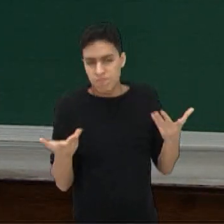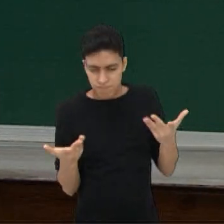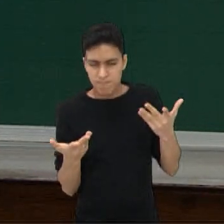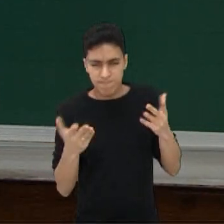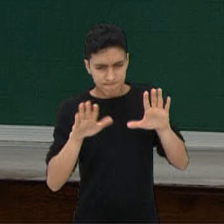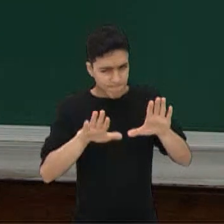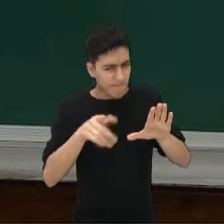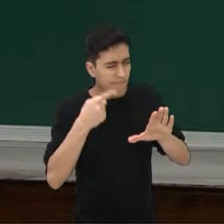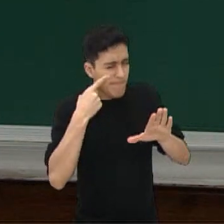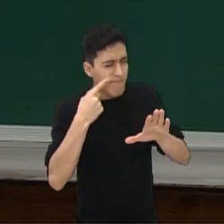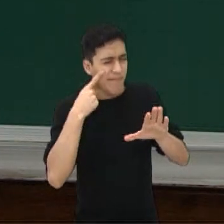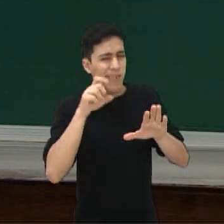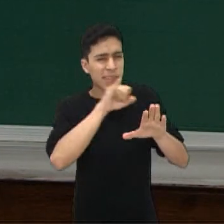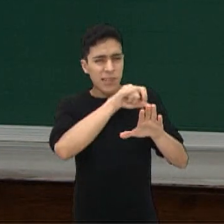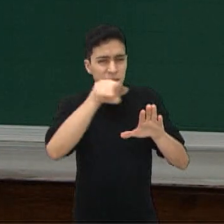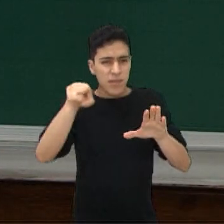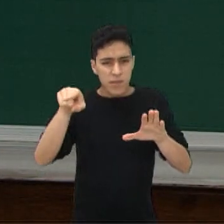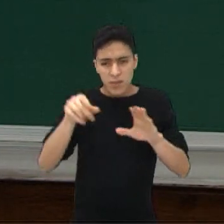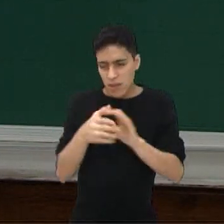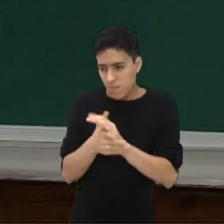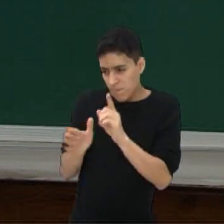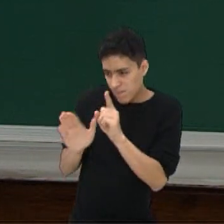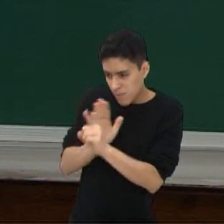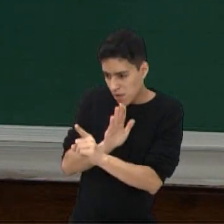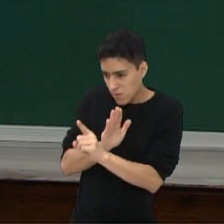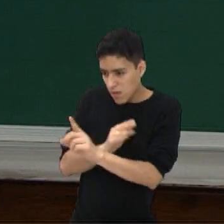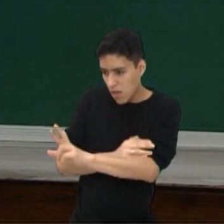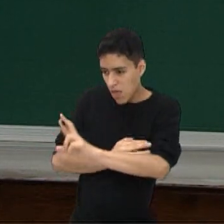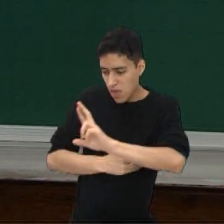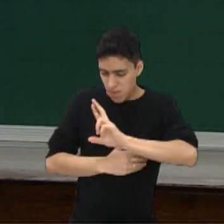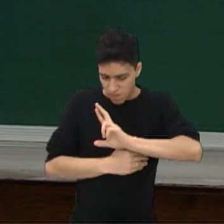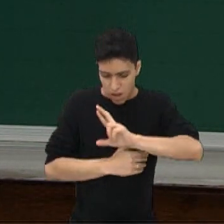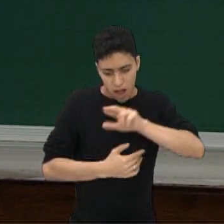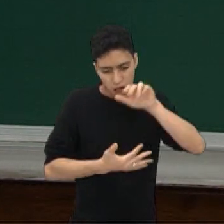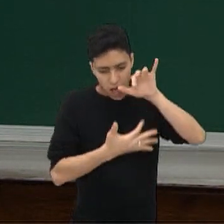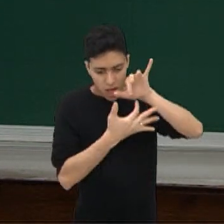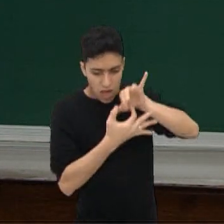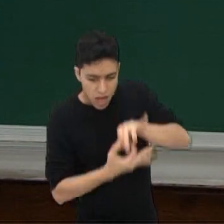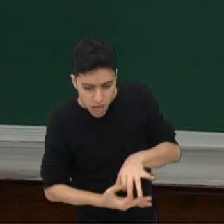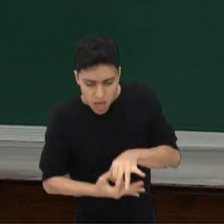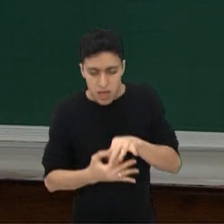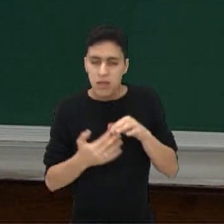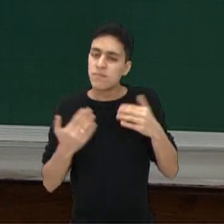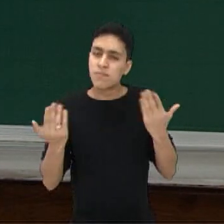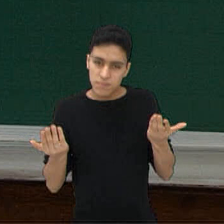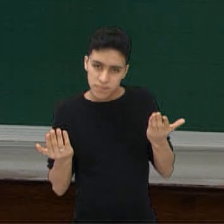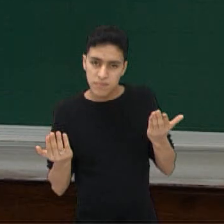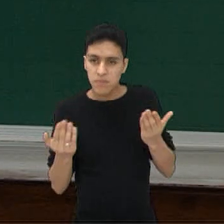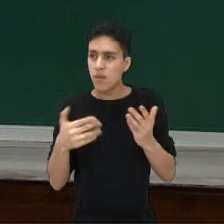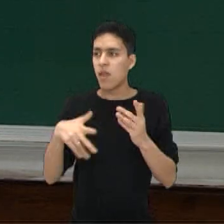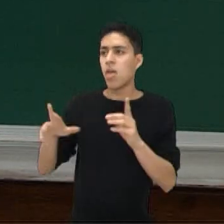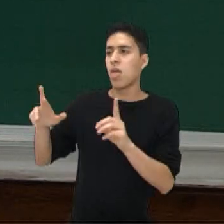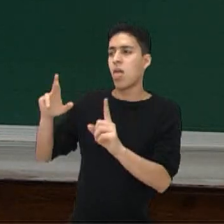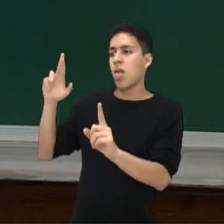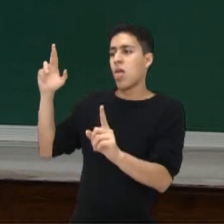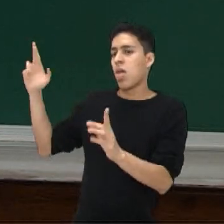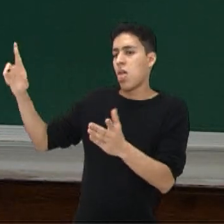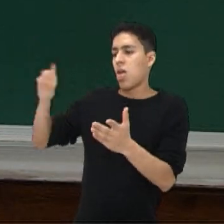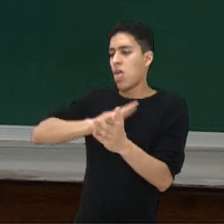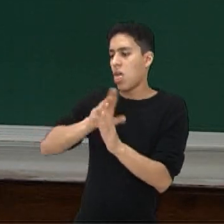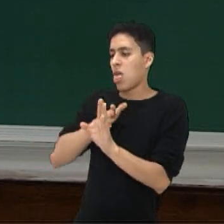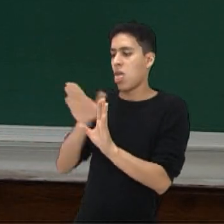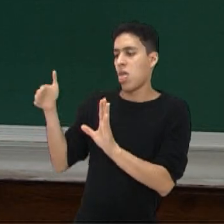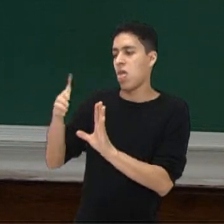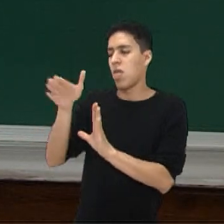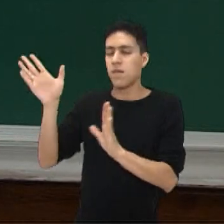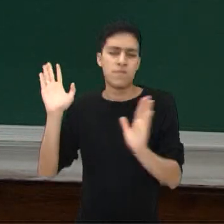respostas, elas seguem uma ordem lógica para poder estruturar a entrevista, né? Presta bastante atenção nisso, né? Tem uma